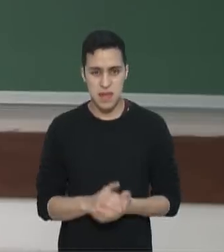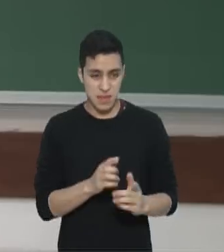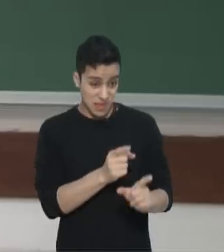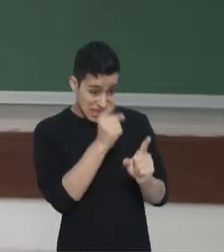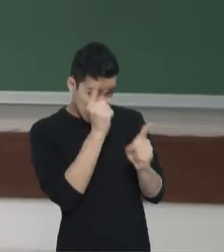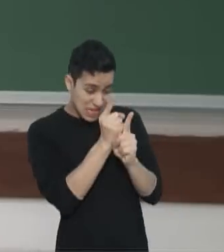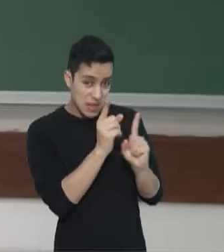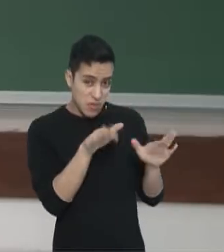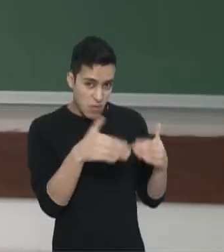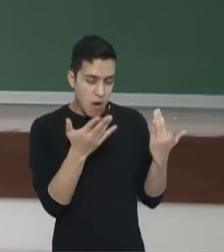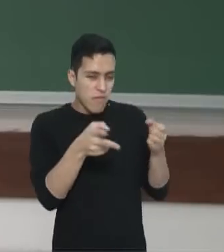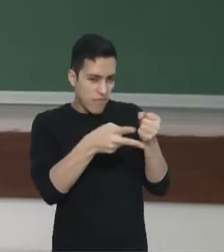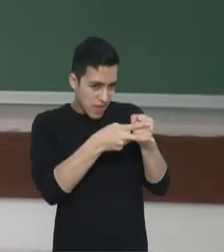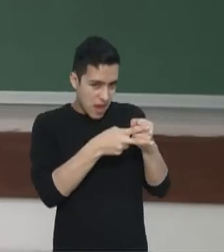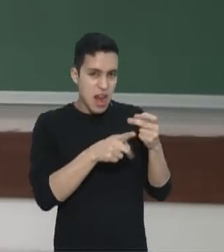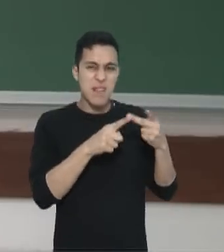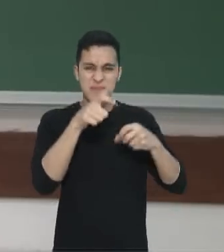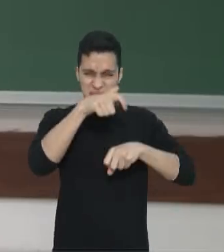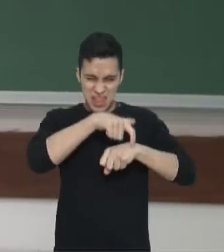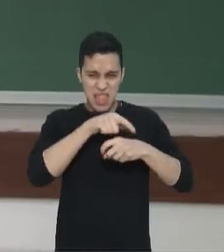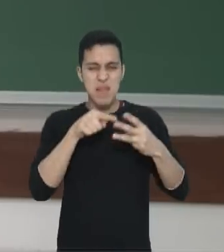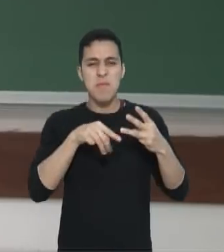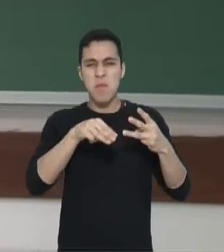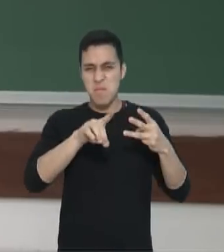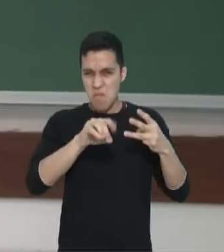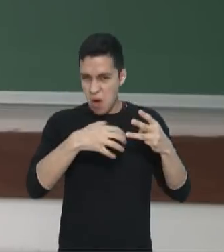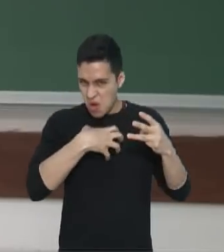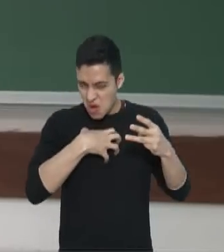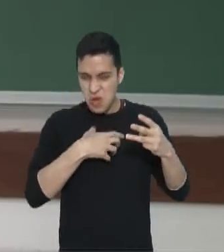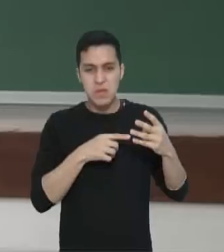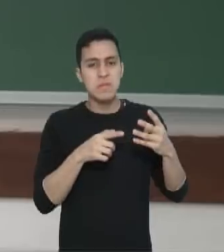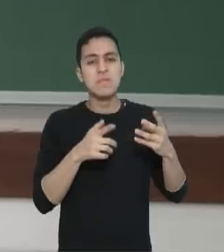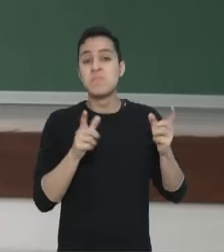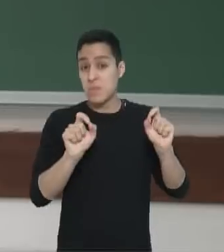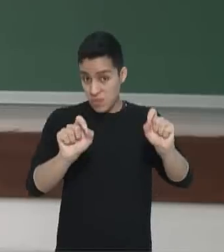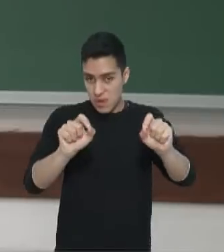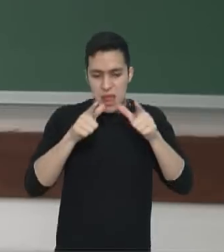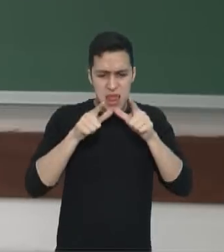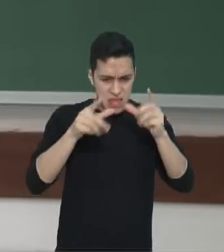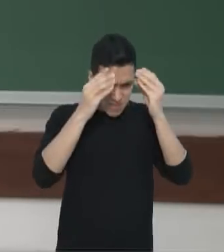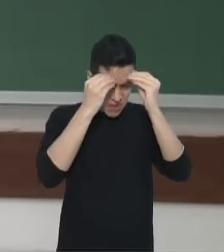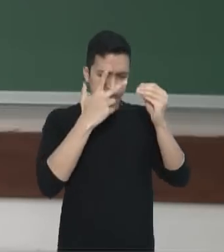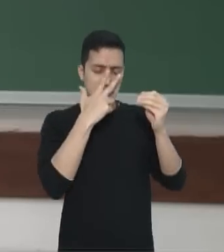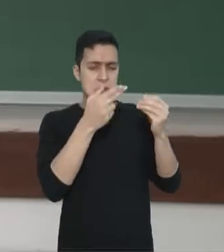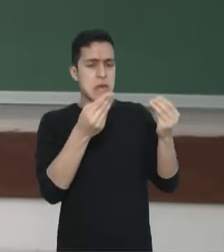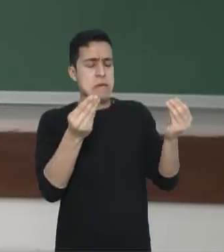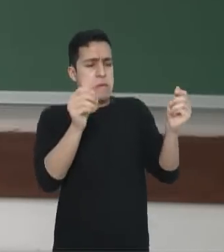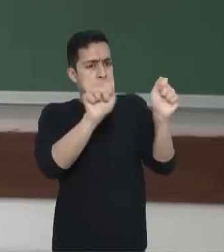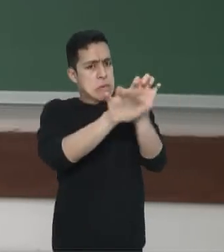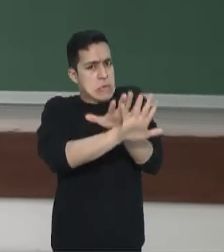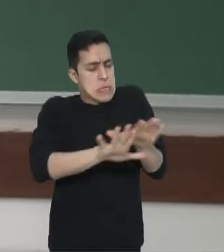Encontrou qual é o verbo, o tempo, o modo que ele está? A linguagem é um pouco rebuscada, realmente. É uma linguagem